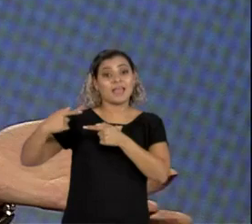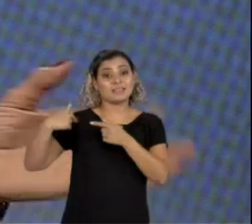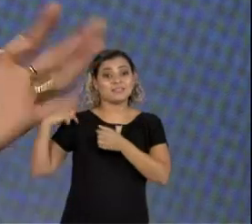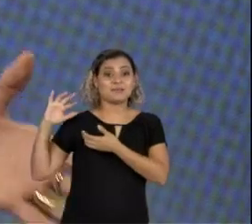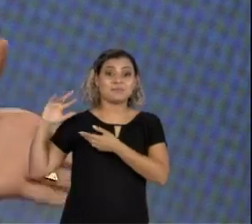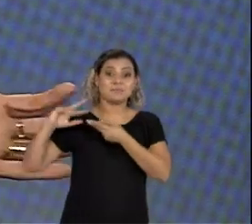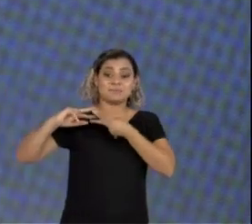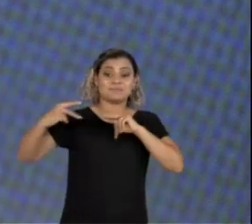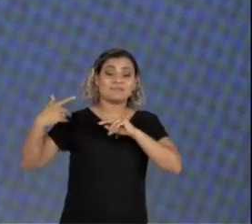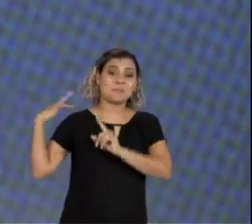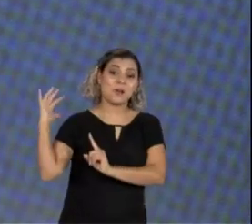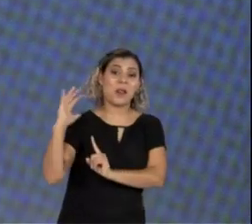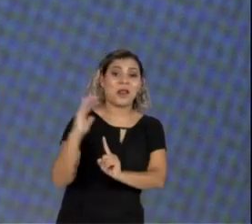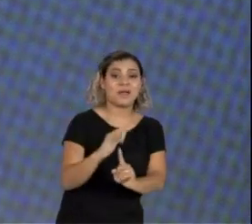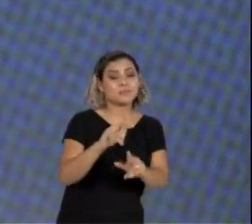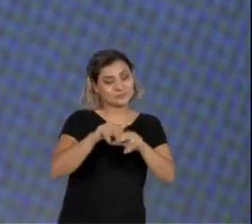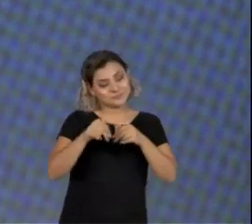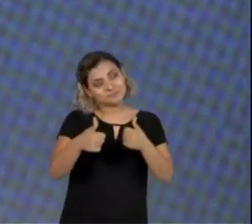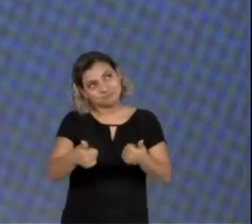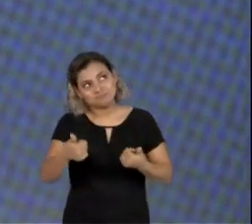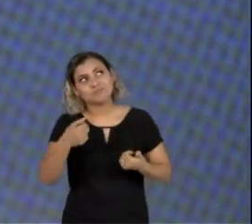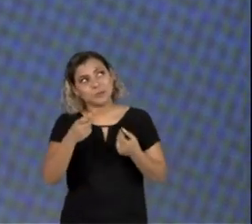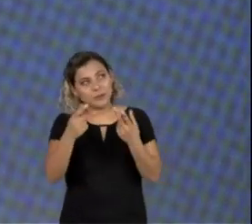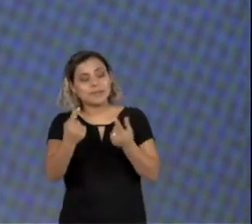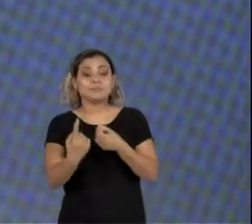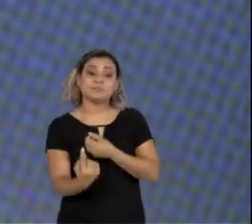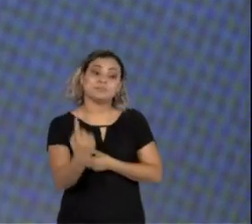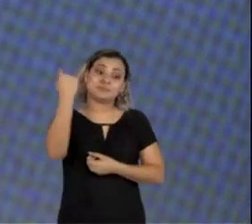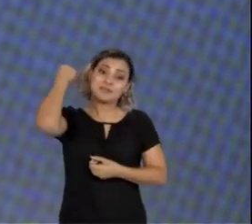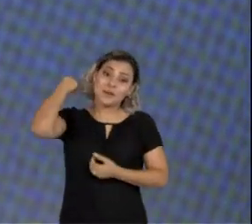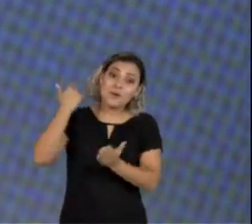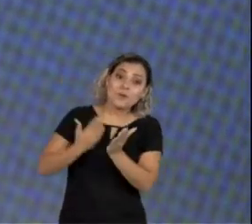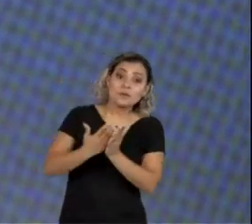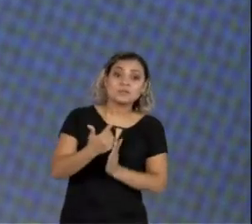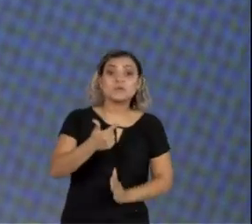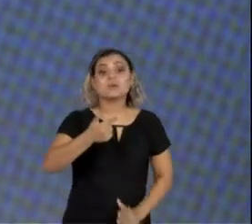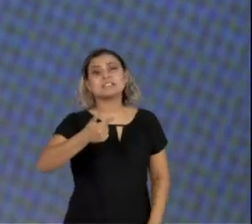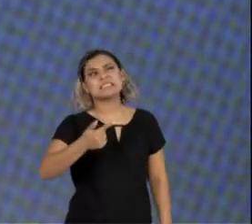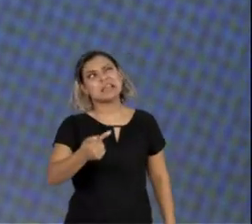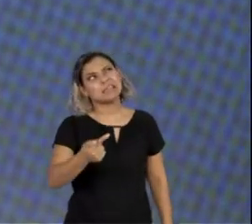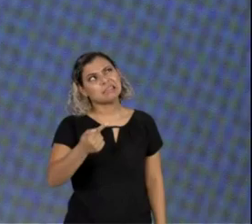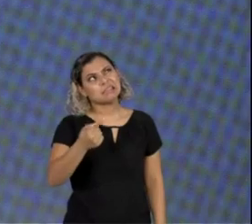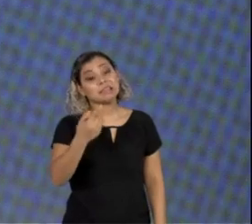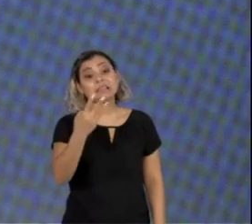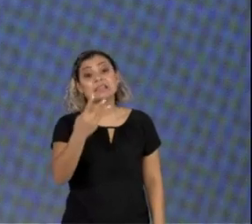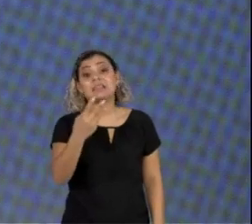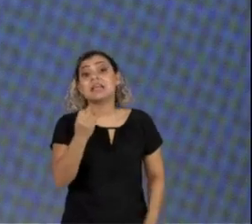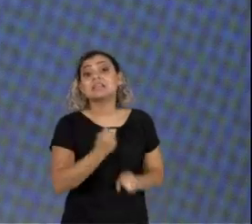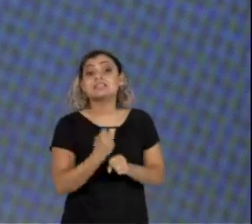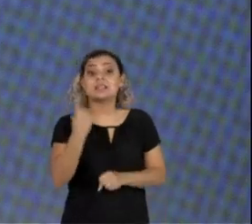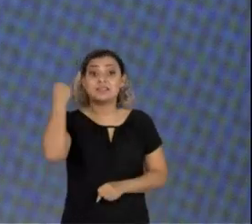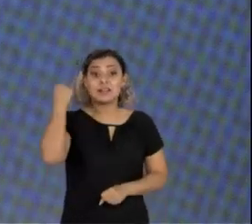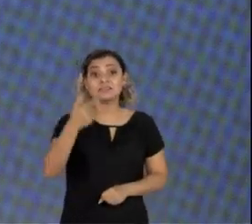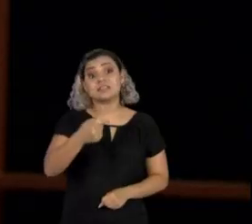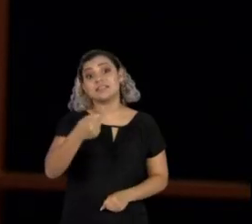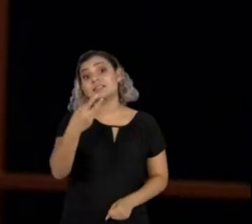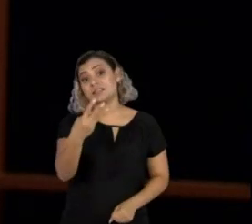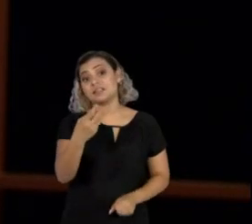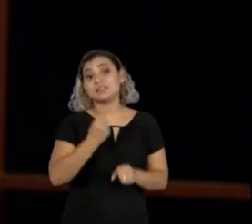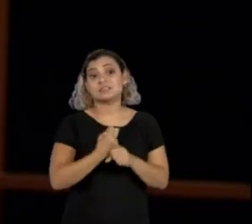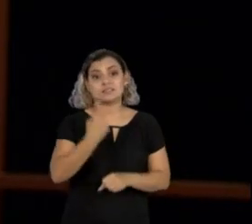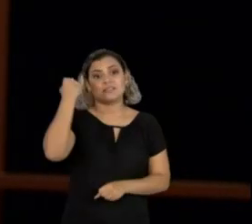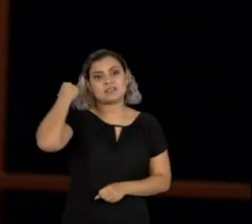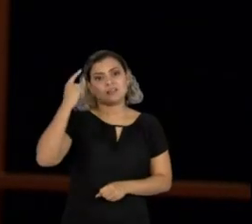Exatamente, bom, isso é então importante. a pergunta então é isso. O código genético começa há 73 anos atrás, eu acho que é a idade da